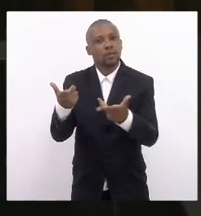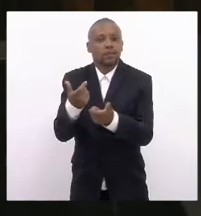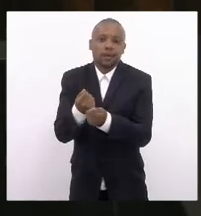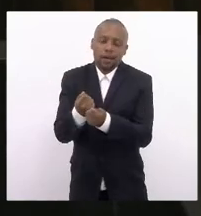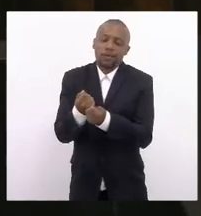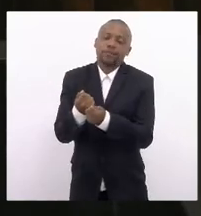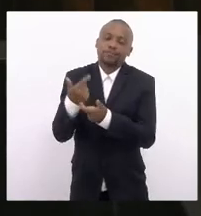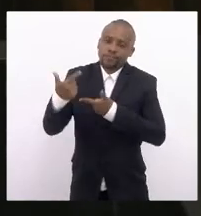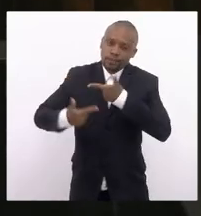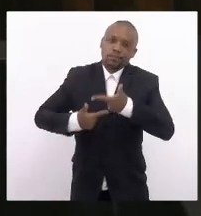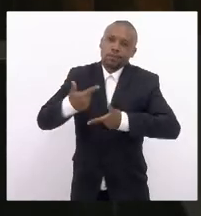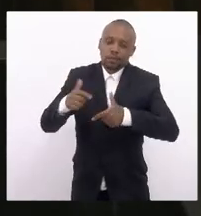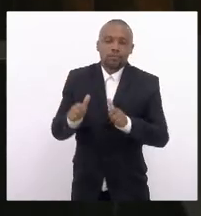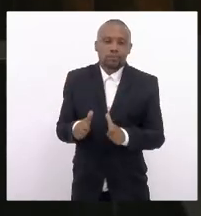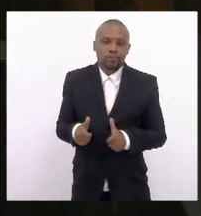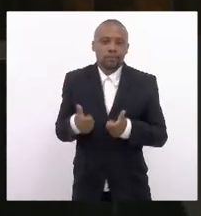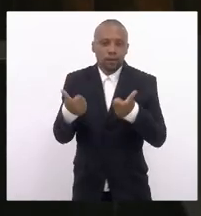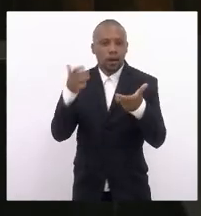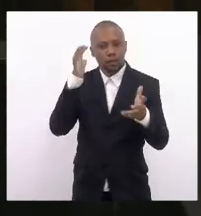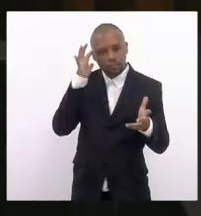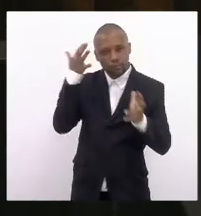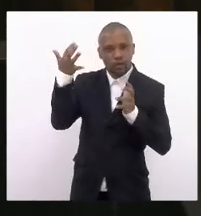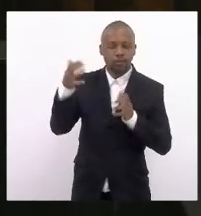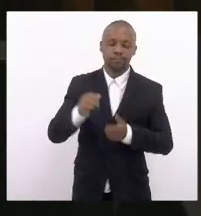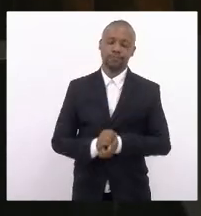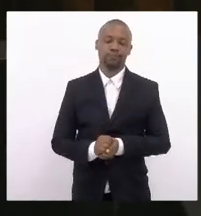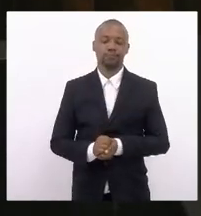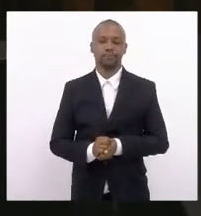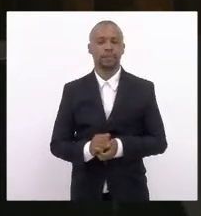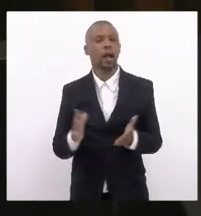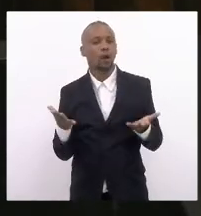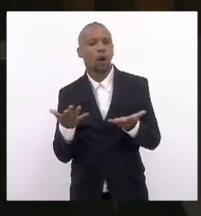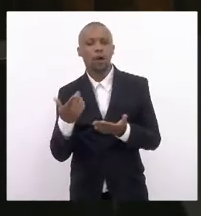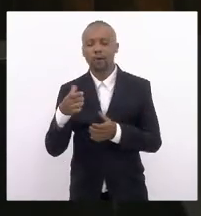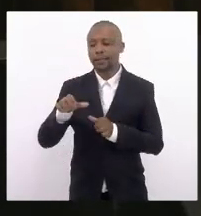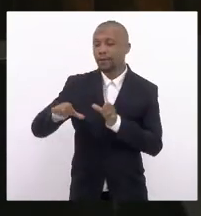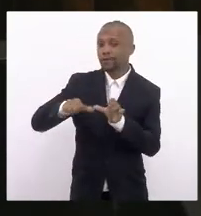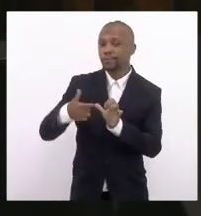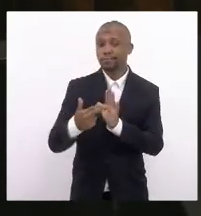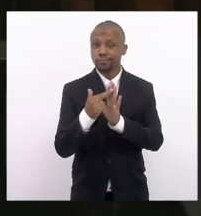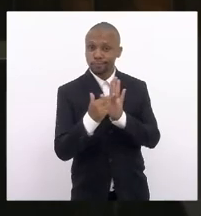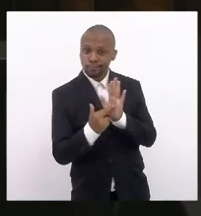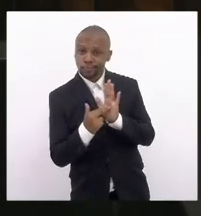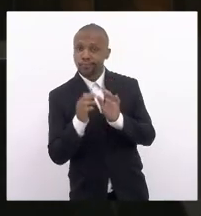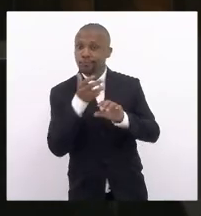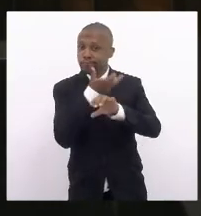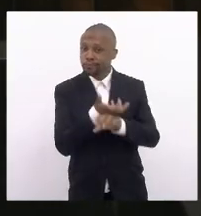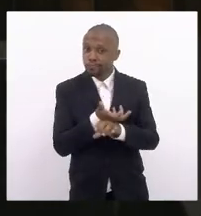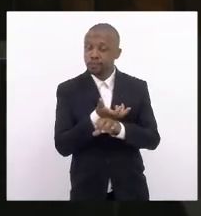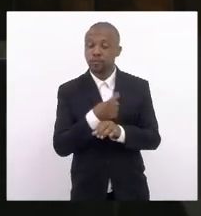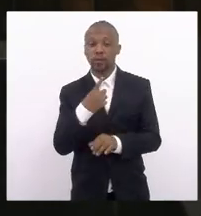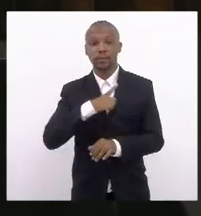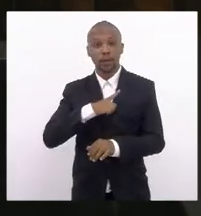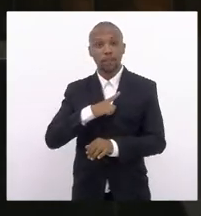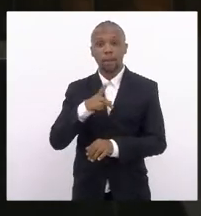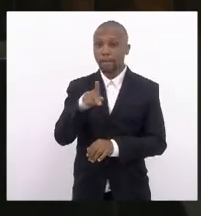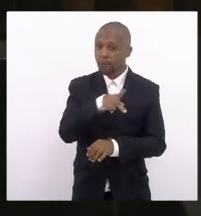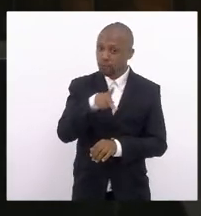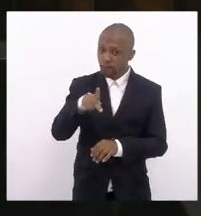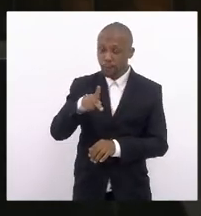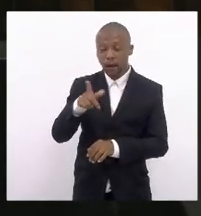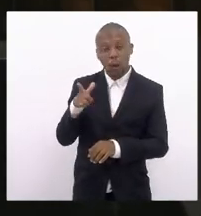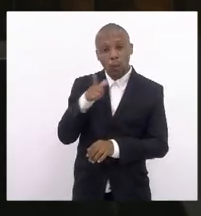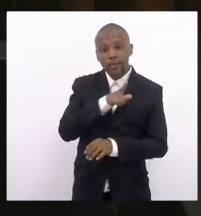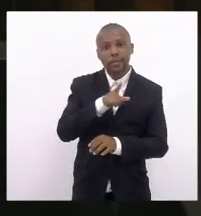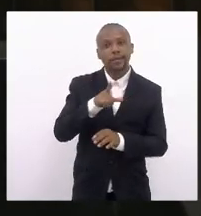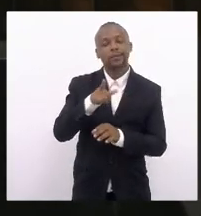melhores condições. Agora, com essa reforma do ensino médio, a gente tem professor que, para conseguir fechar o seu horário, está tendo que novamente dividir